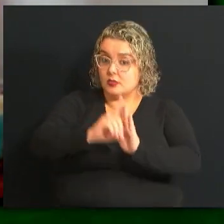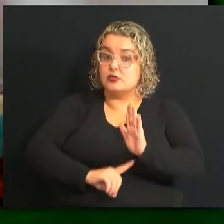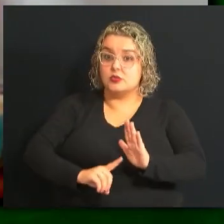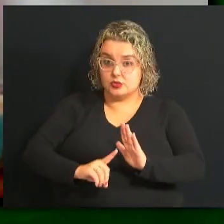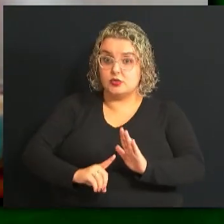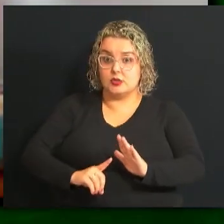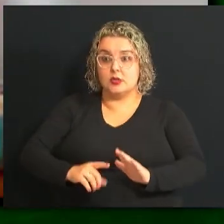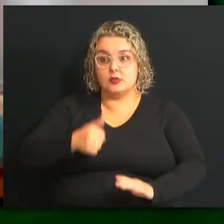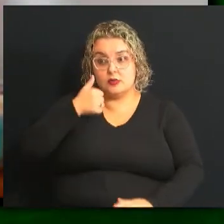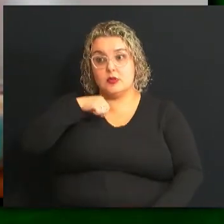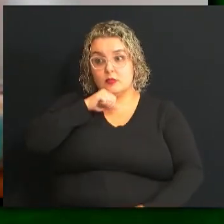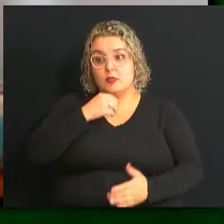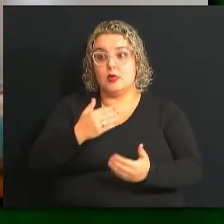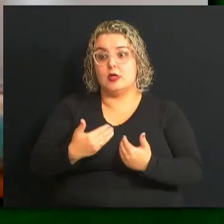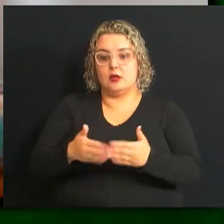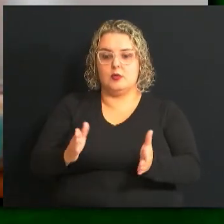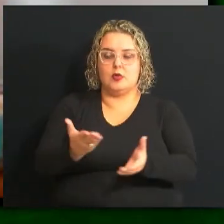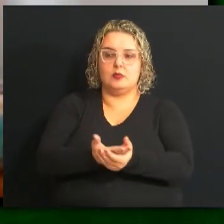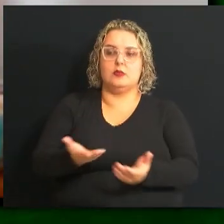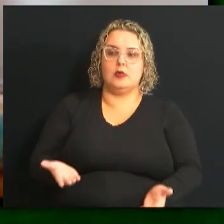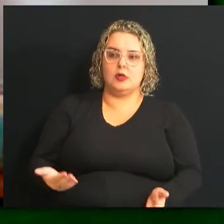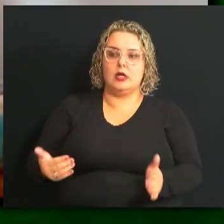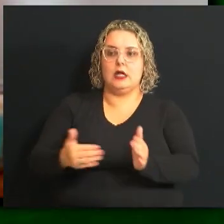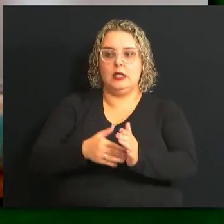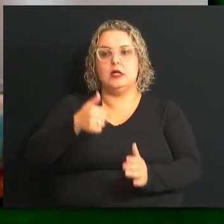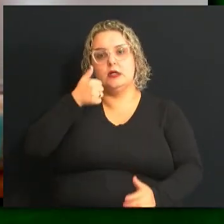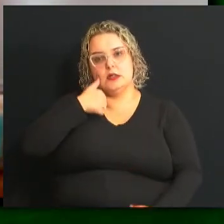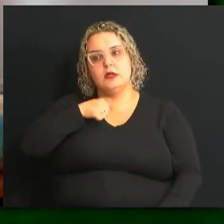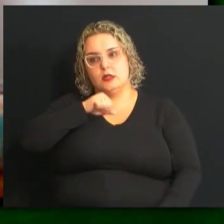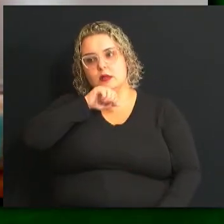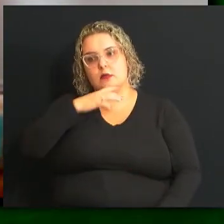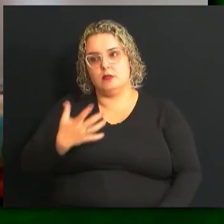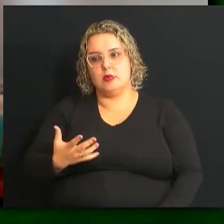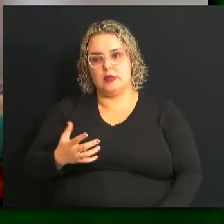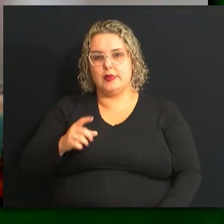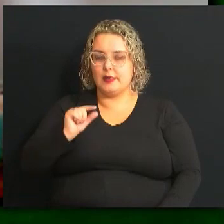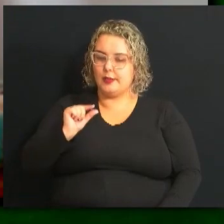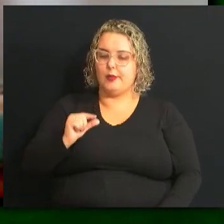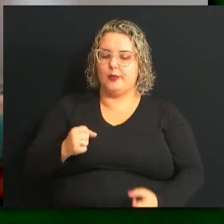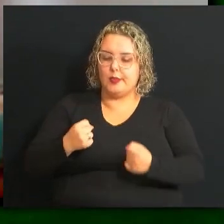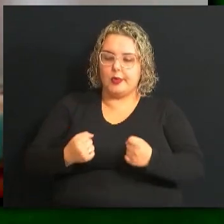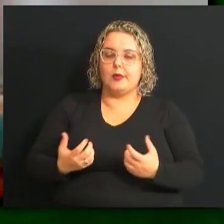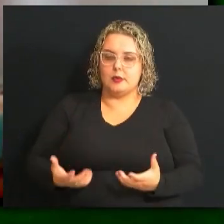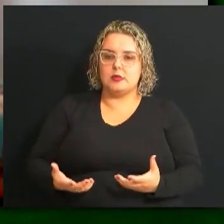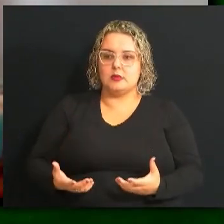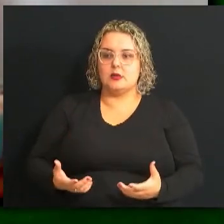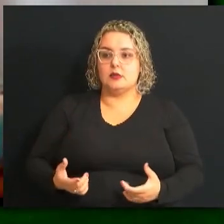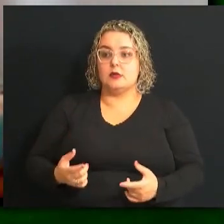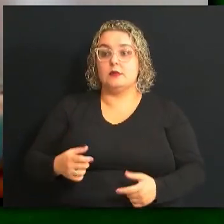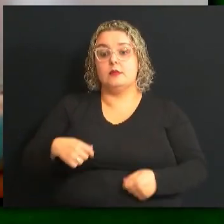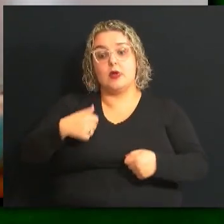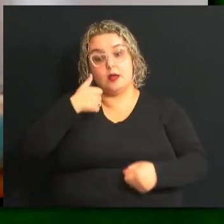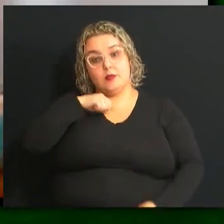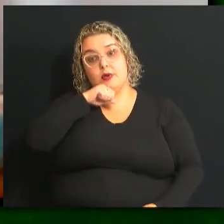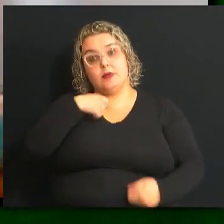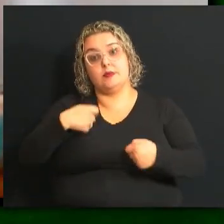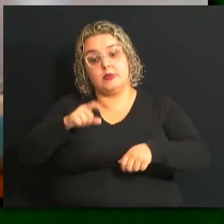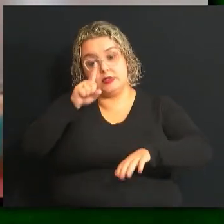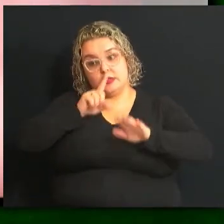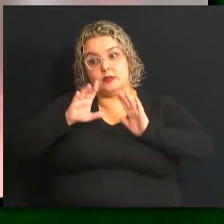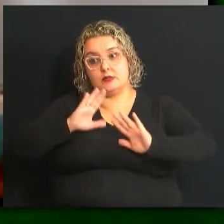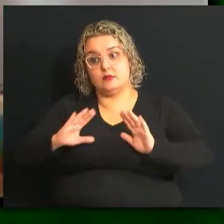processo, mas aí até a mãe, né? É meio cruel isso. Tem que tomar cuidado porque esse filho pode ser